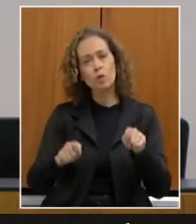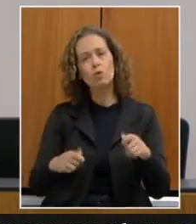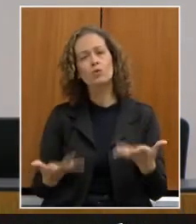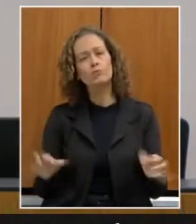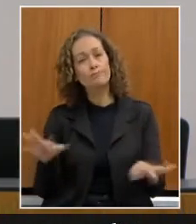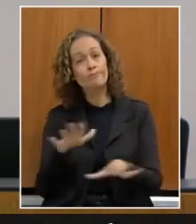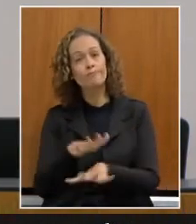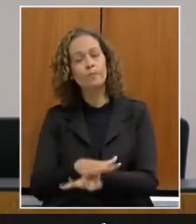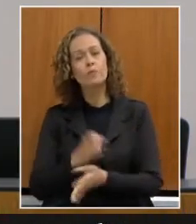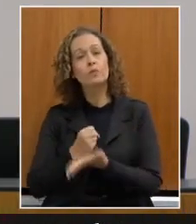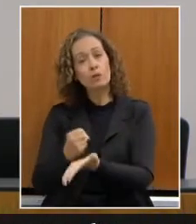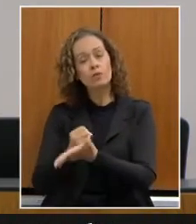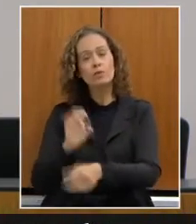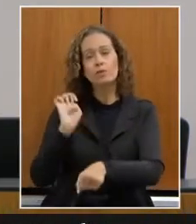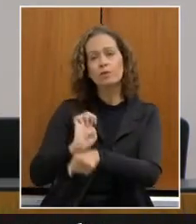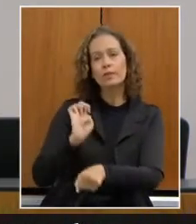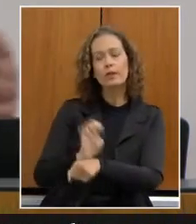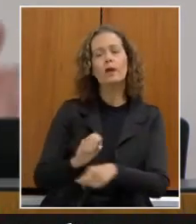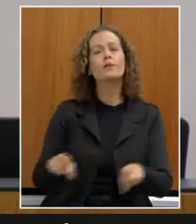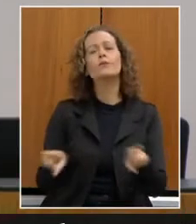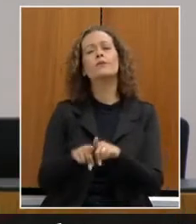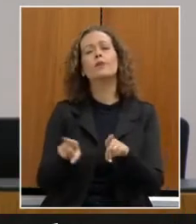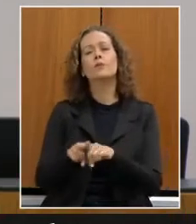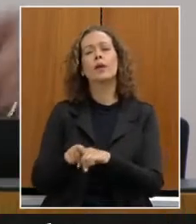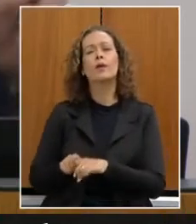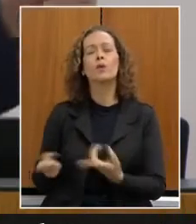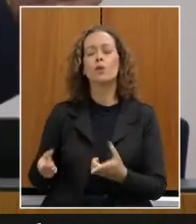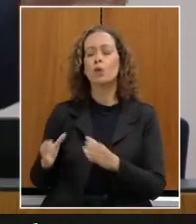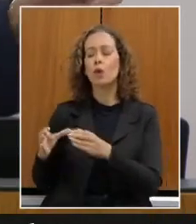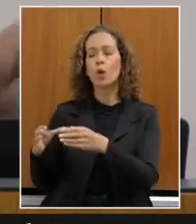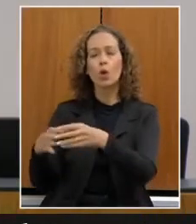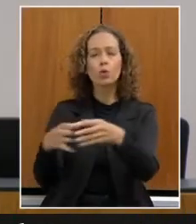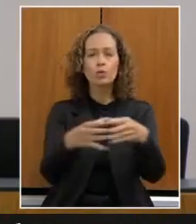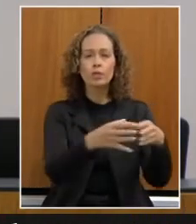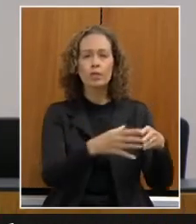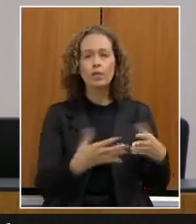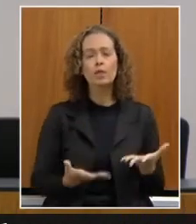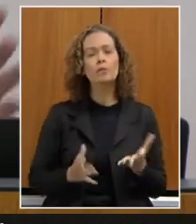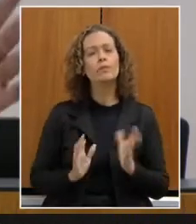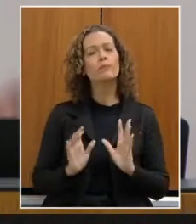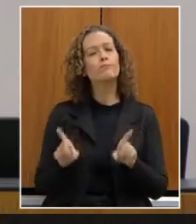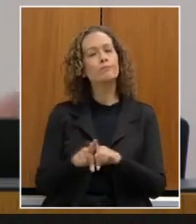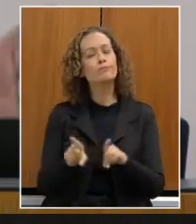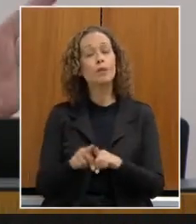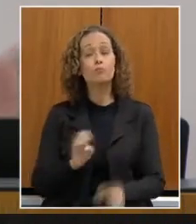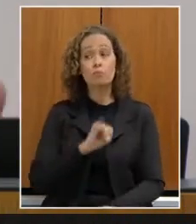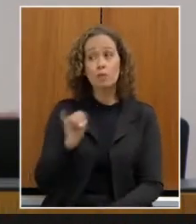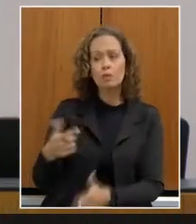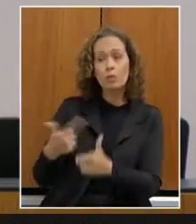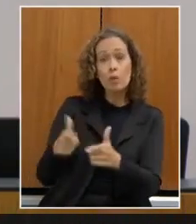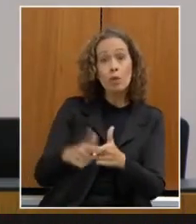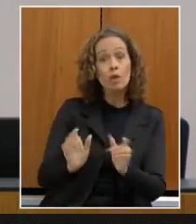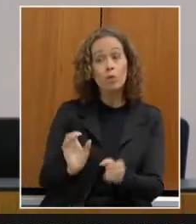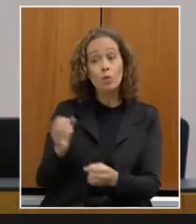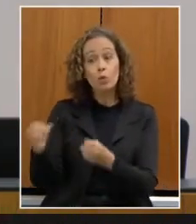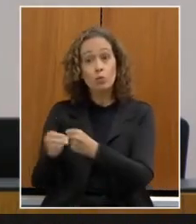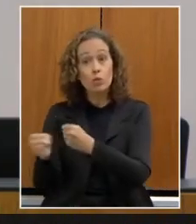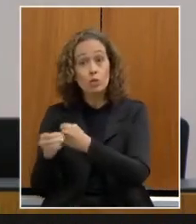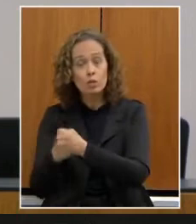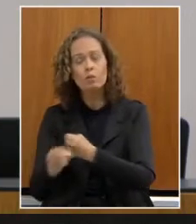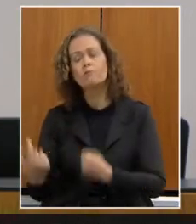Estado, com as regionais, equipes especializadas. Determinado município está com problema, vai lá, dá uma assistência maior,